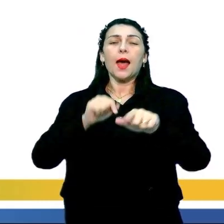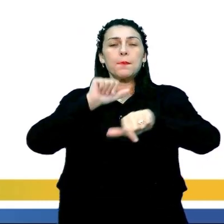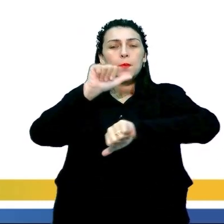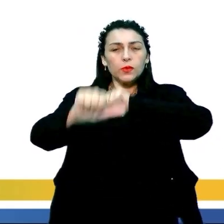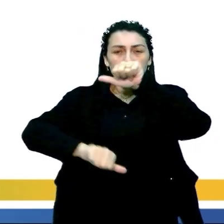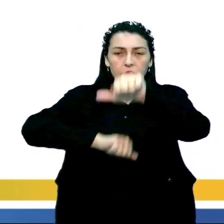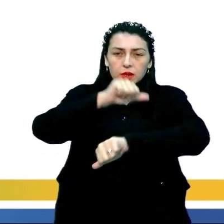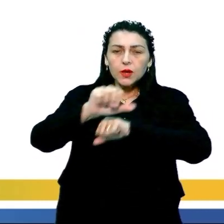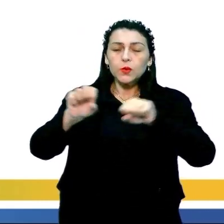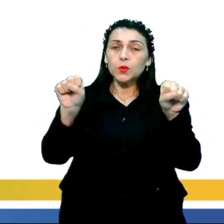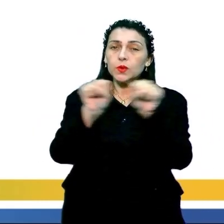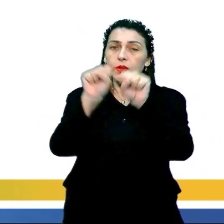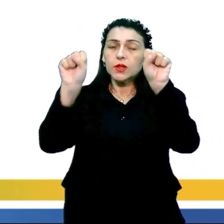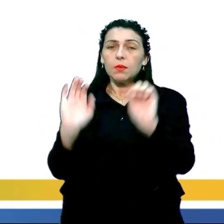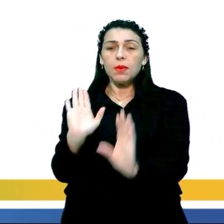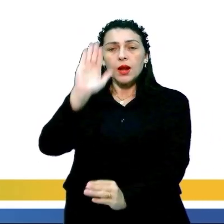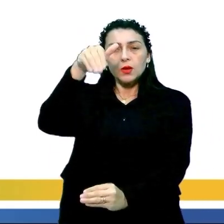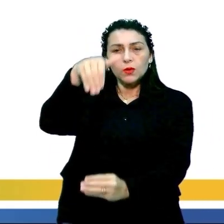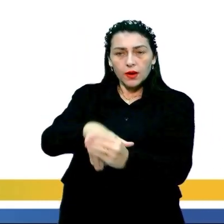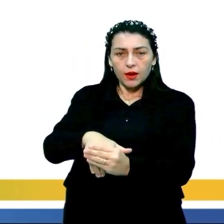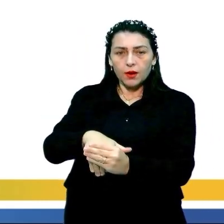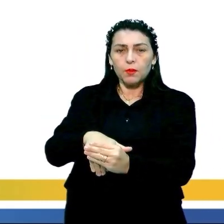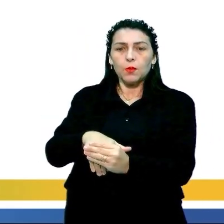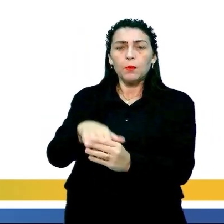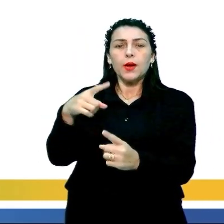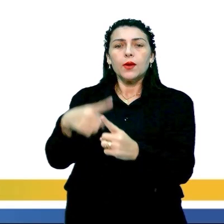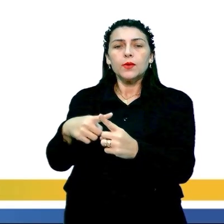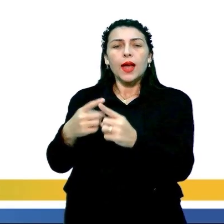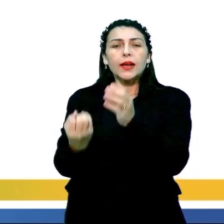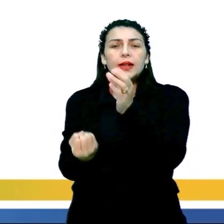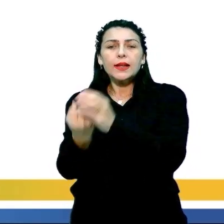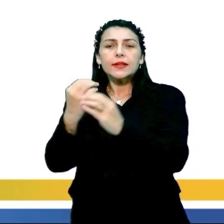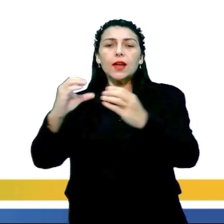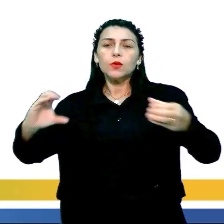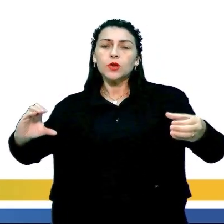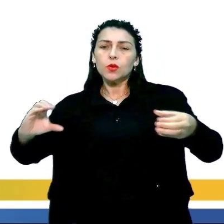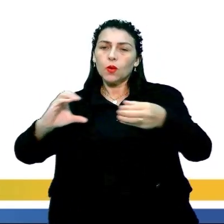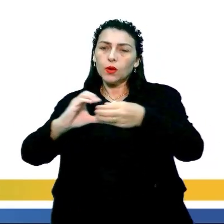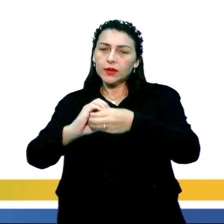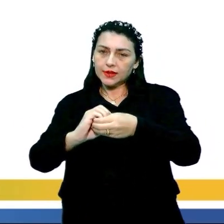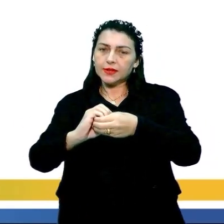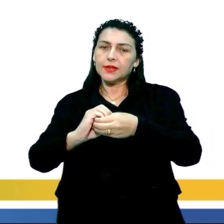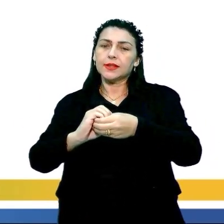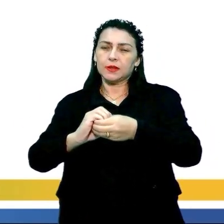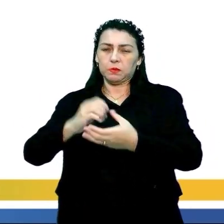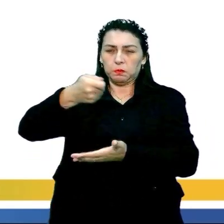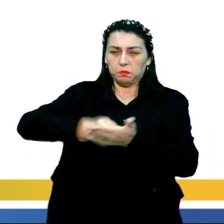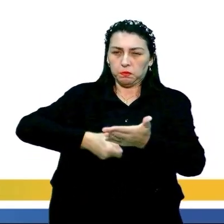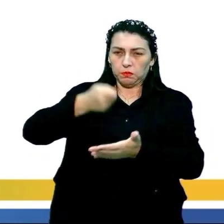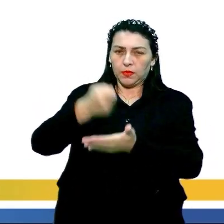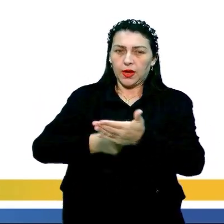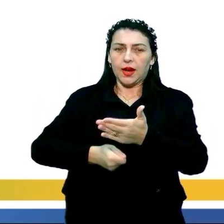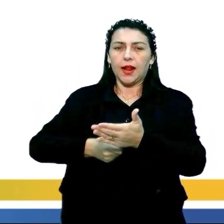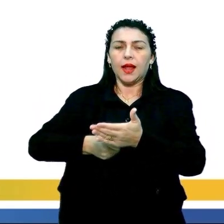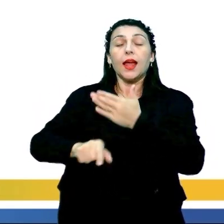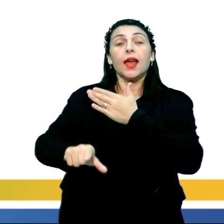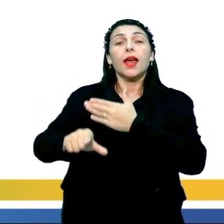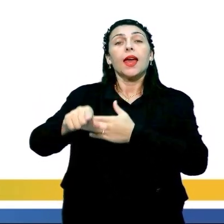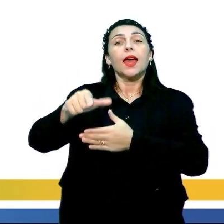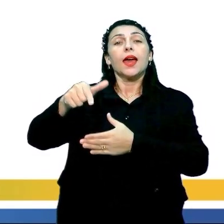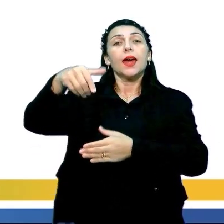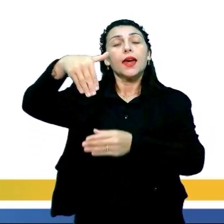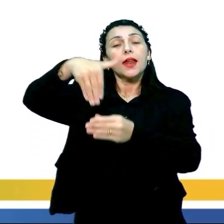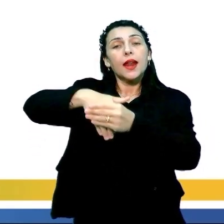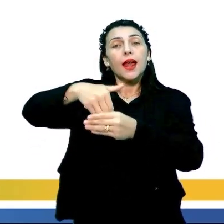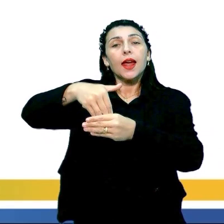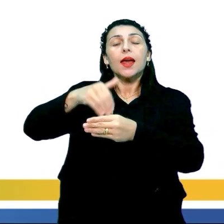implantação de mudanças no sistema eleitoral por meio da criação de cotas rígidas para a eleição